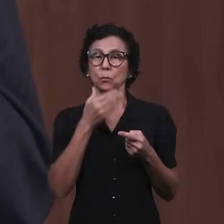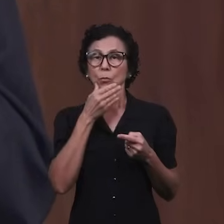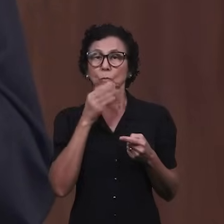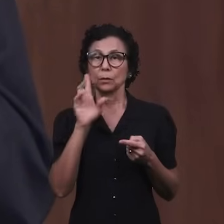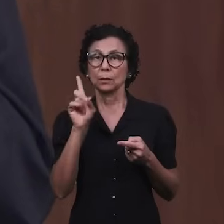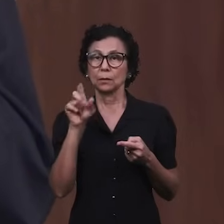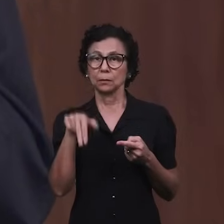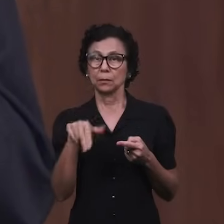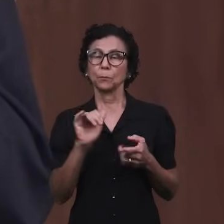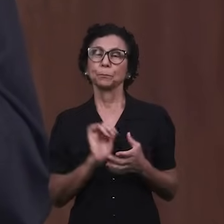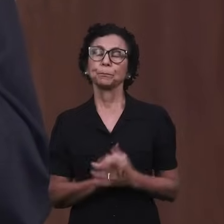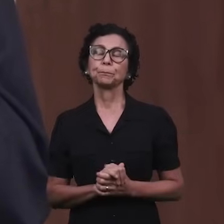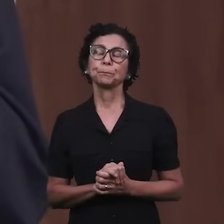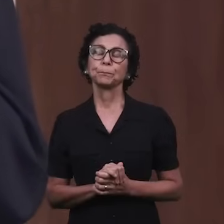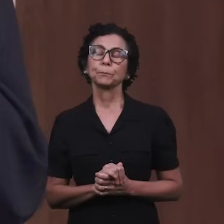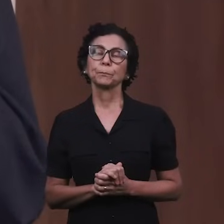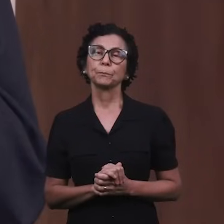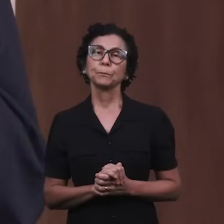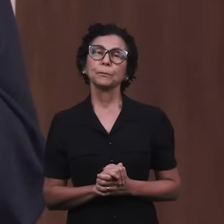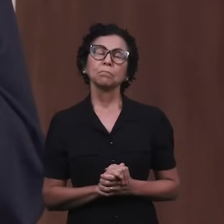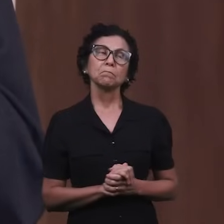especialmente a Daniel.